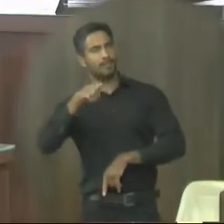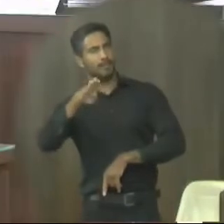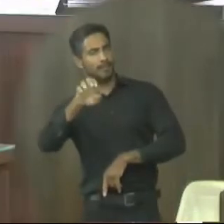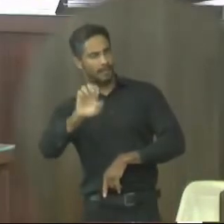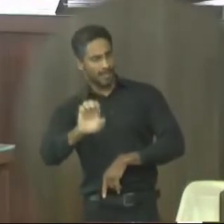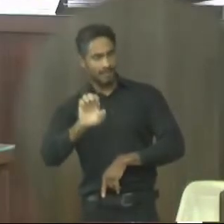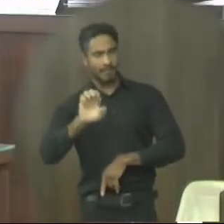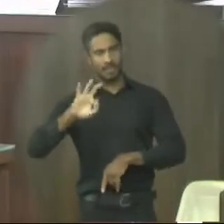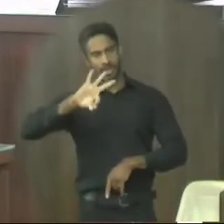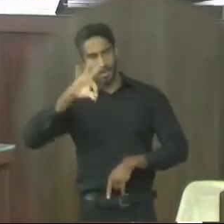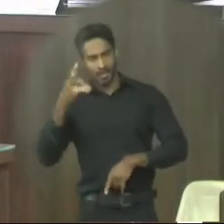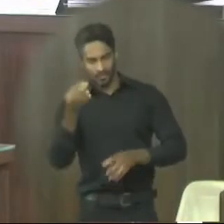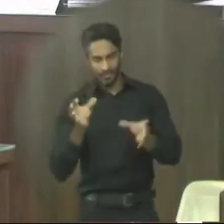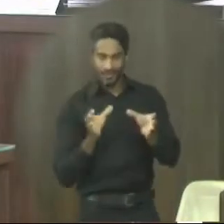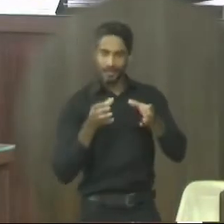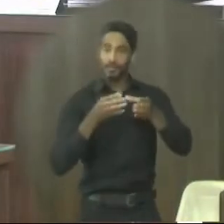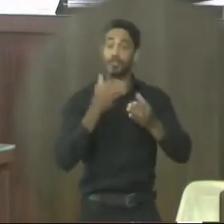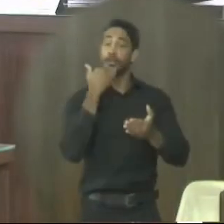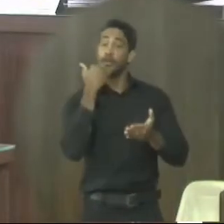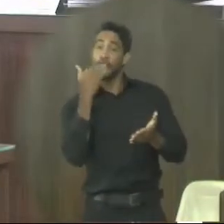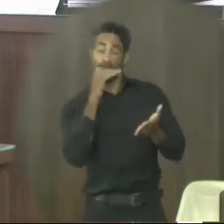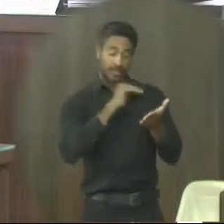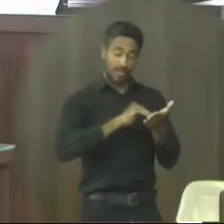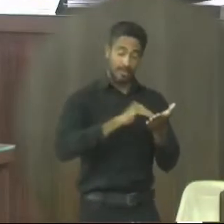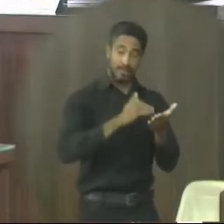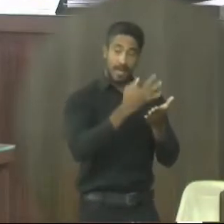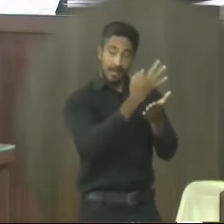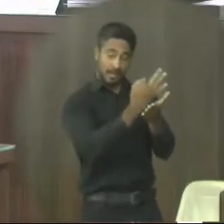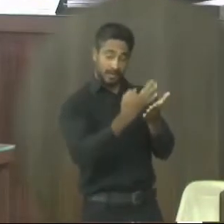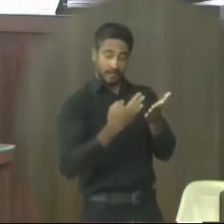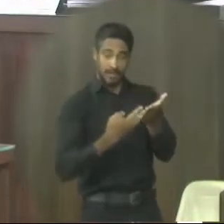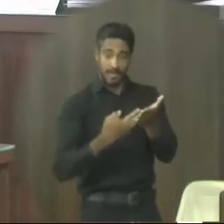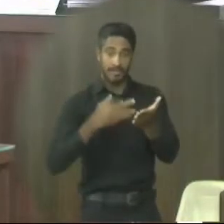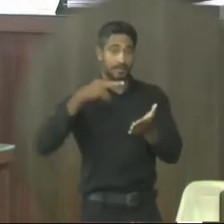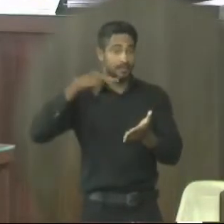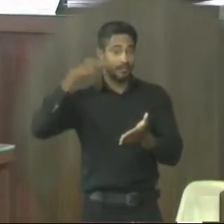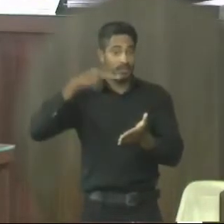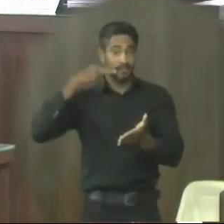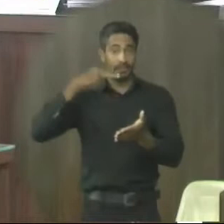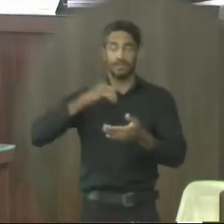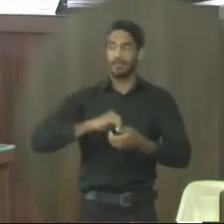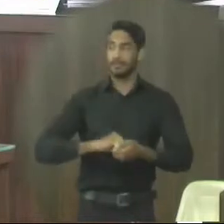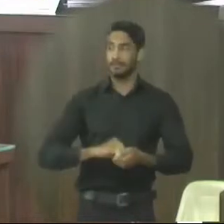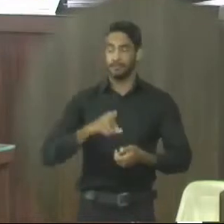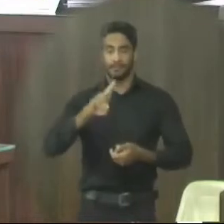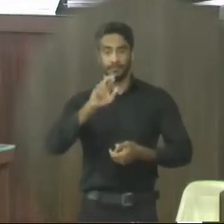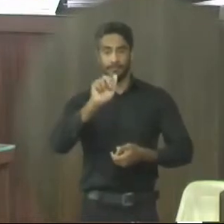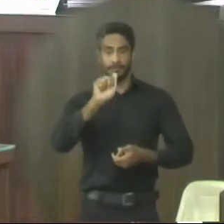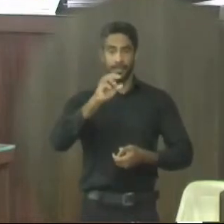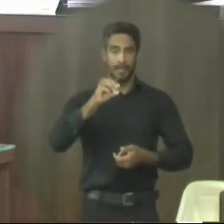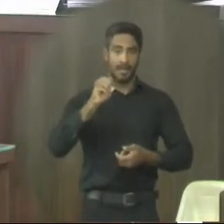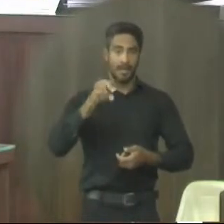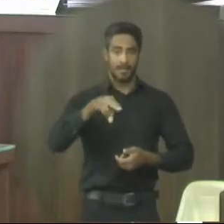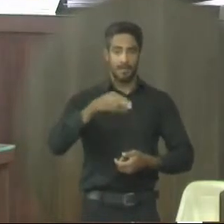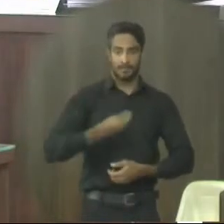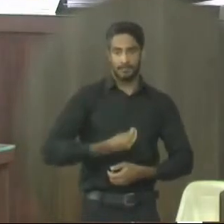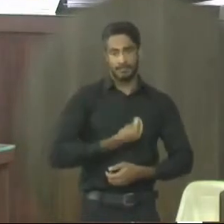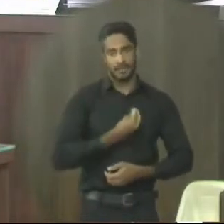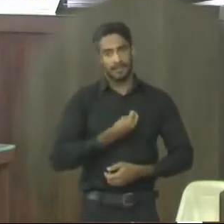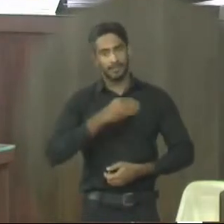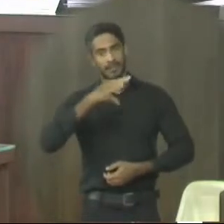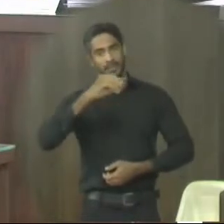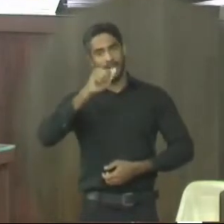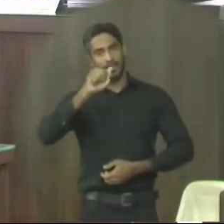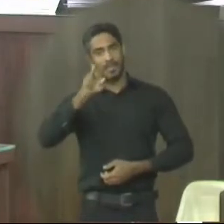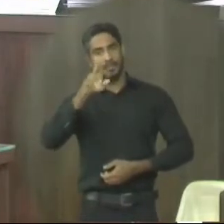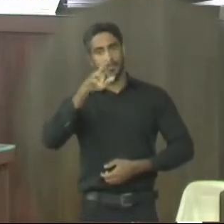toda a comunidade. Solicito ao senhor secretário que faça a chamada dos vereadores. Ramon Alessandro Araújo, presente.